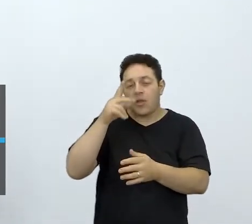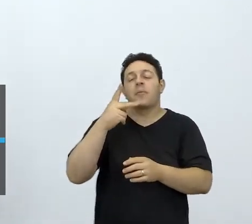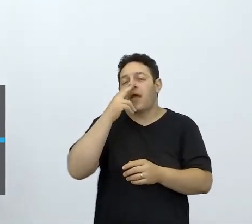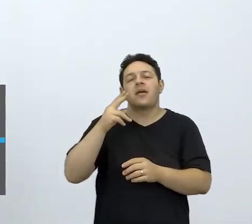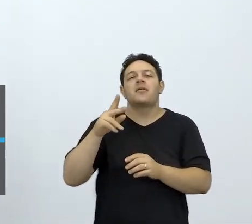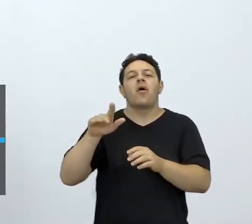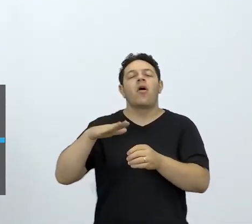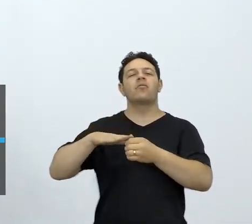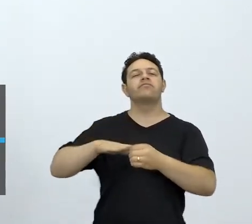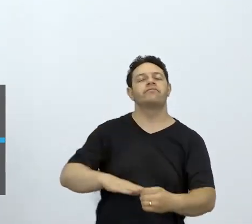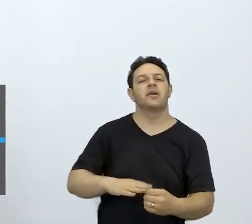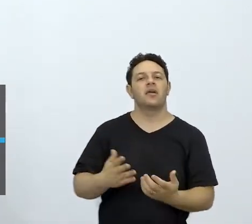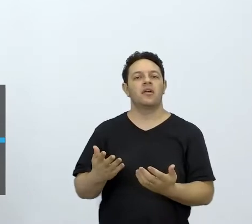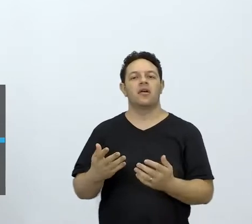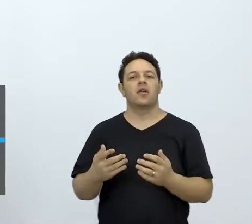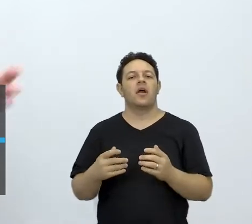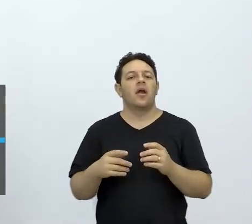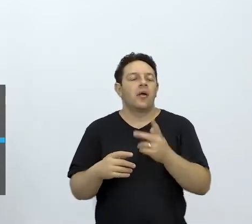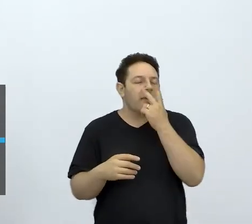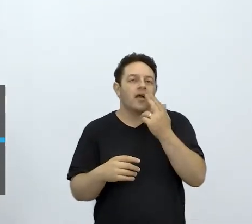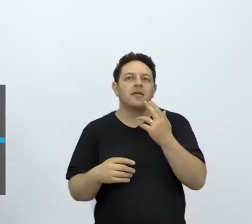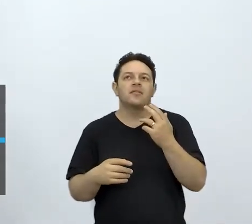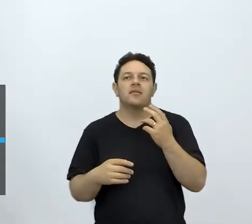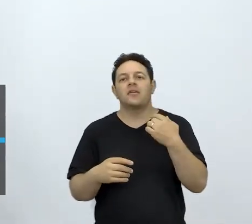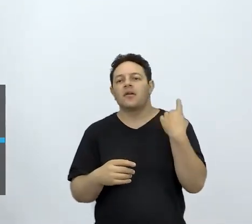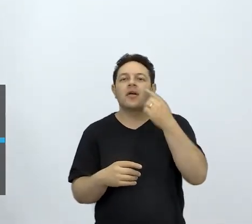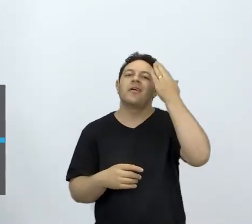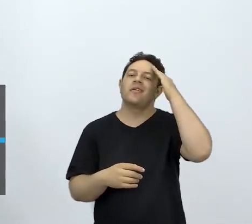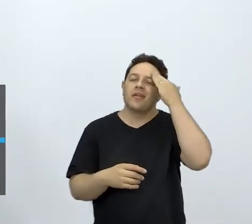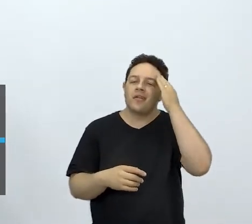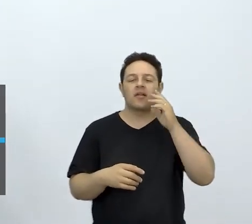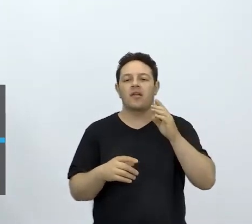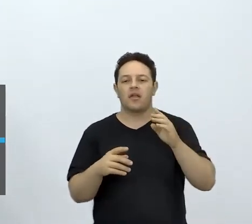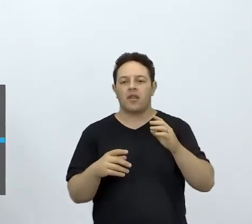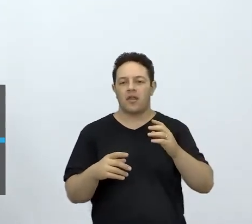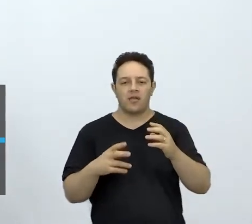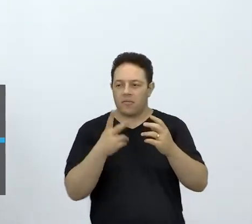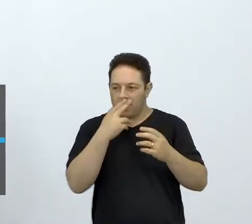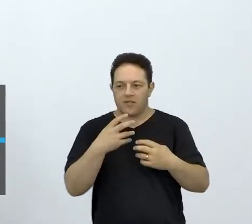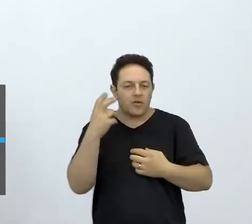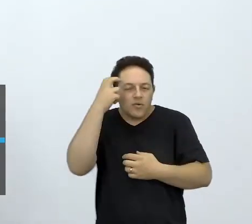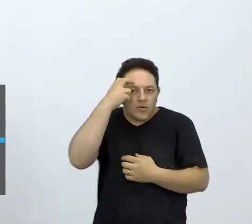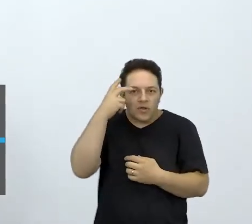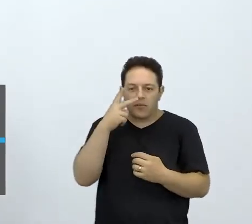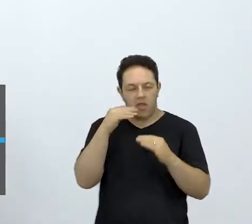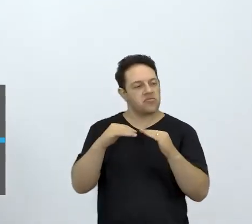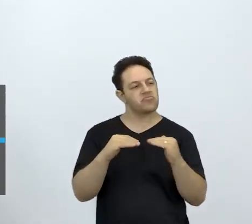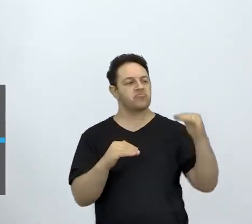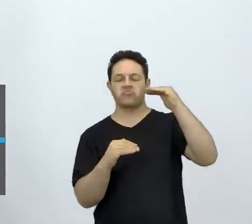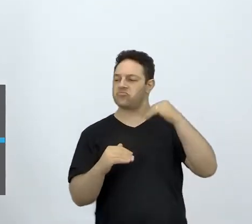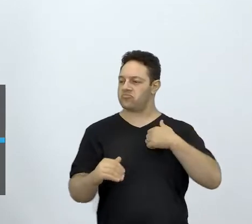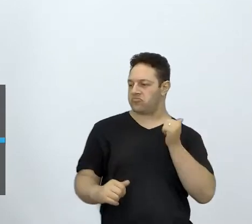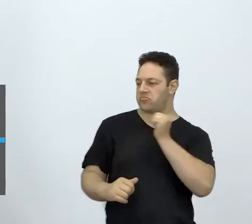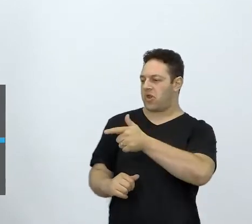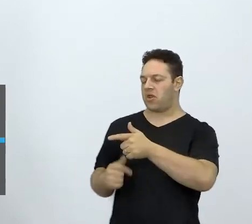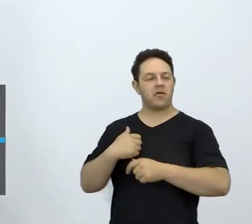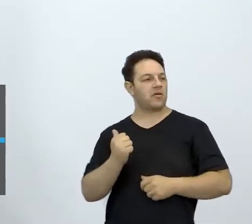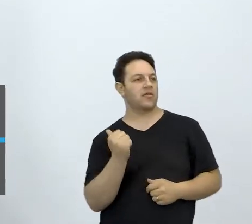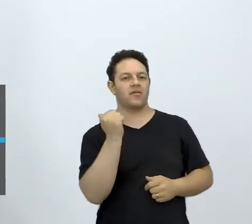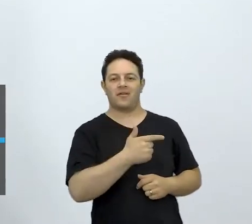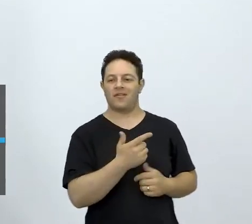e produzindo o que nós entendemos também por etnocentrismo. Uma cultura que se sente superior à outra.